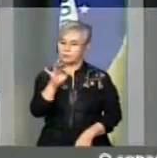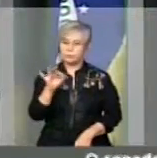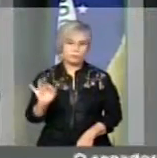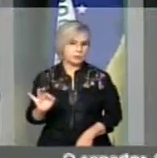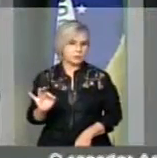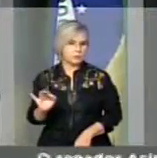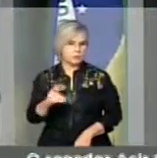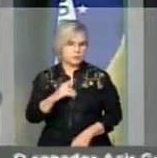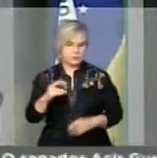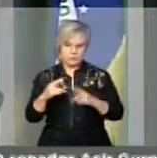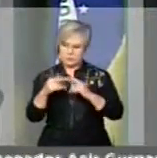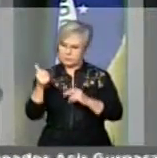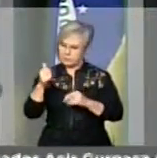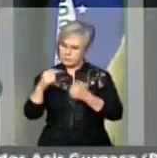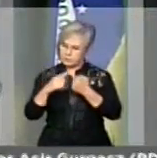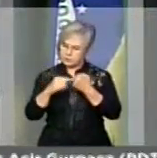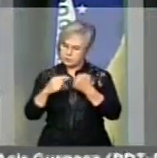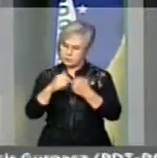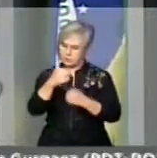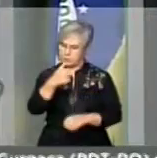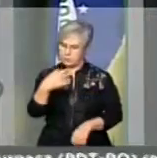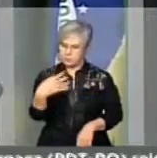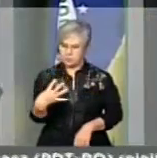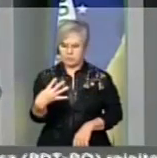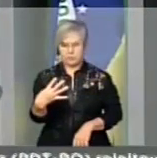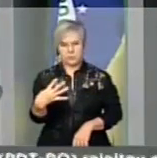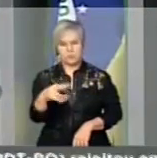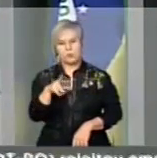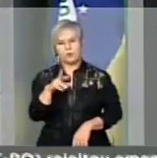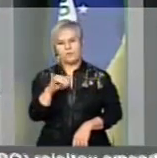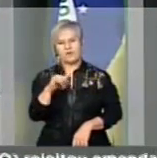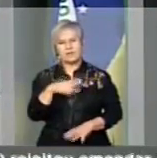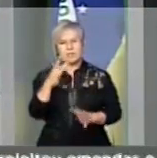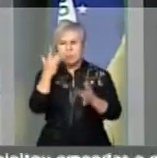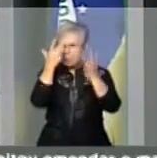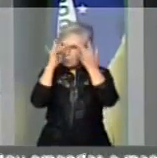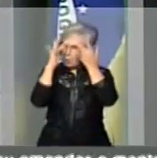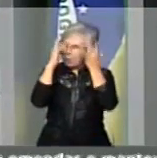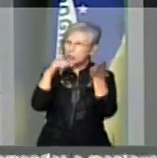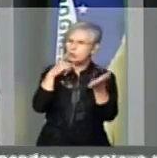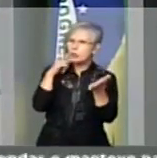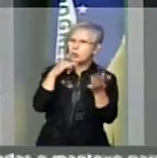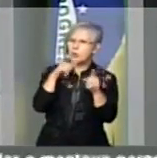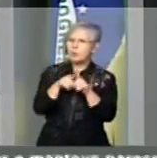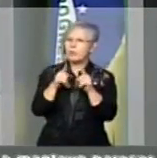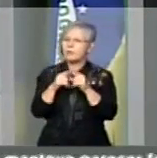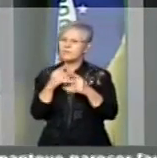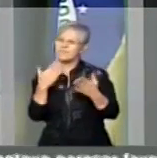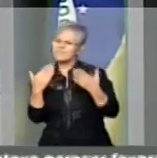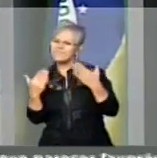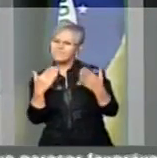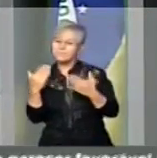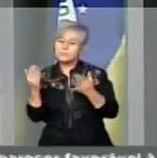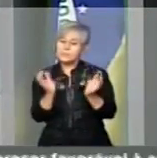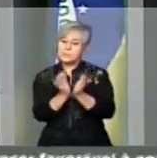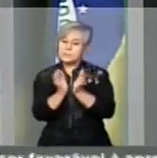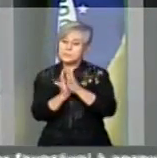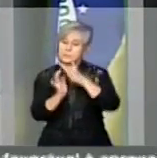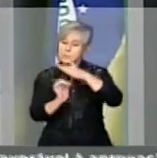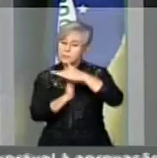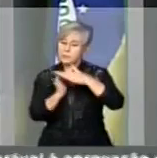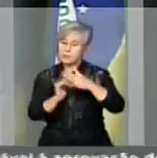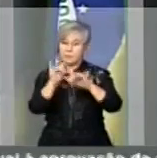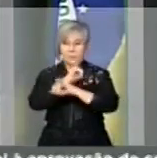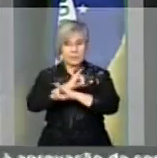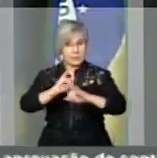existente no parágrafo 1º do artigo 14º geraria muita dúvida e controvérsia, não apenas entre os veículos